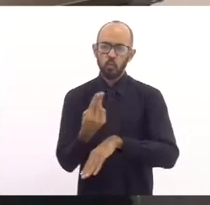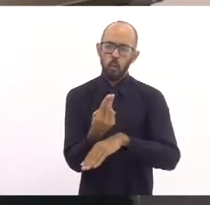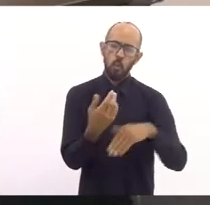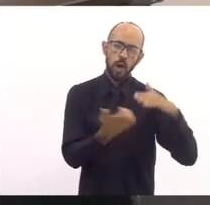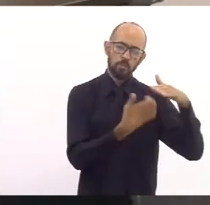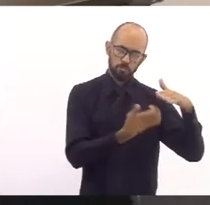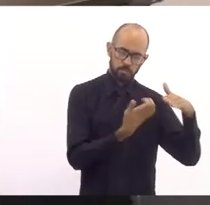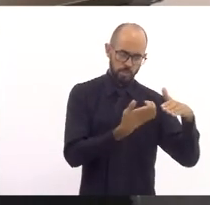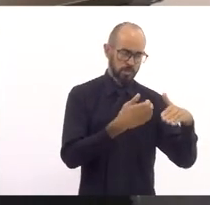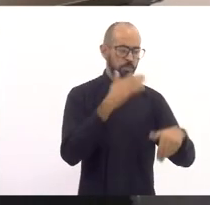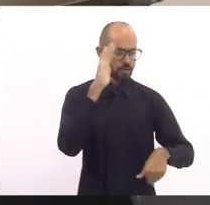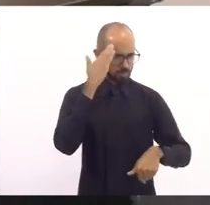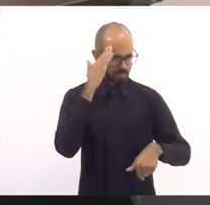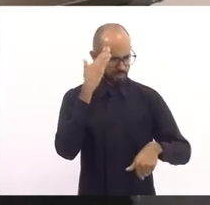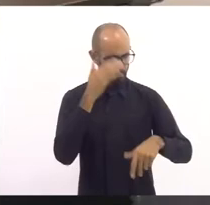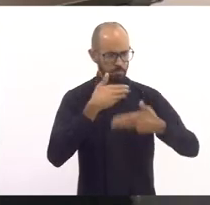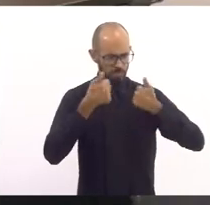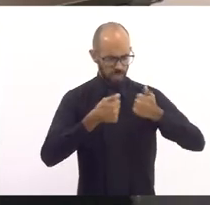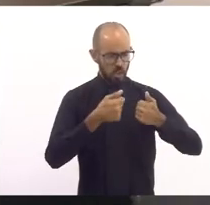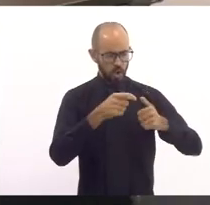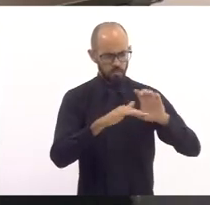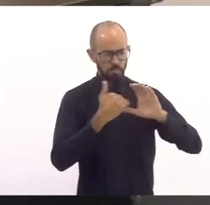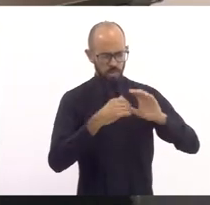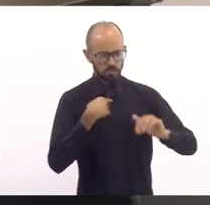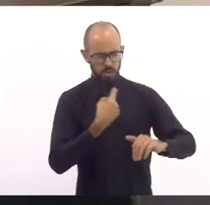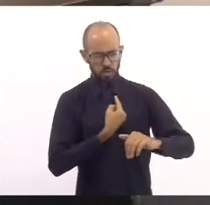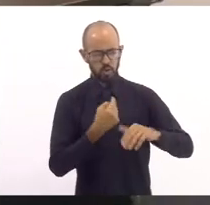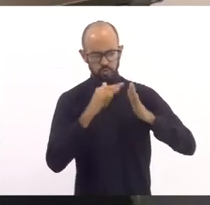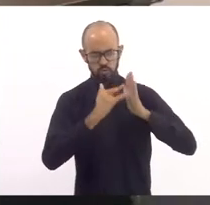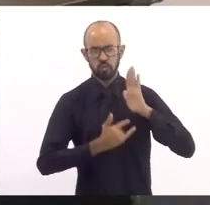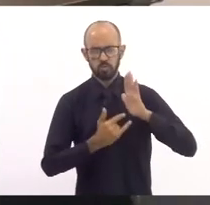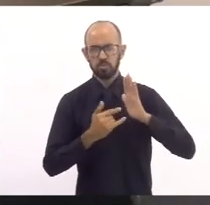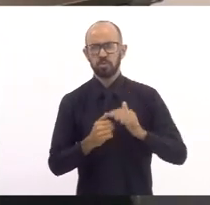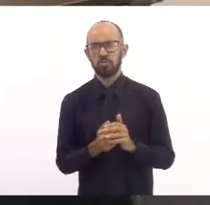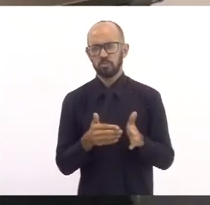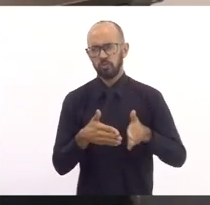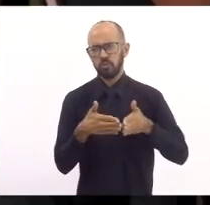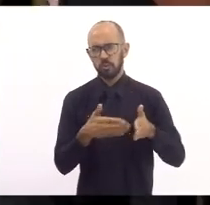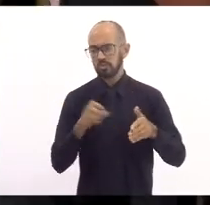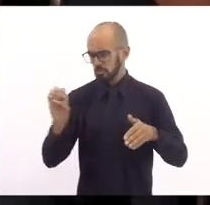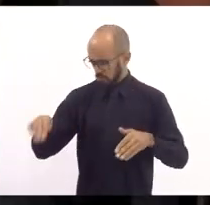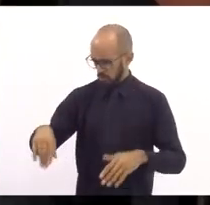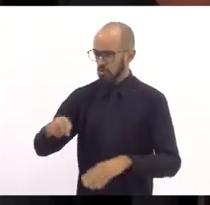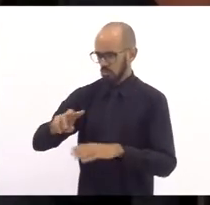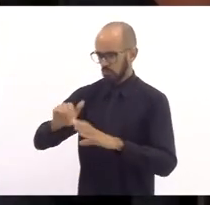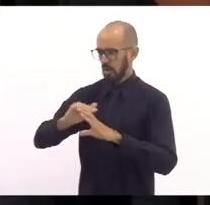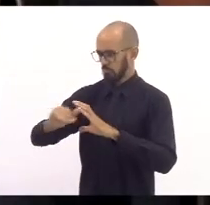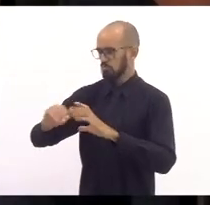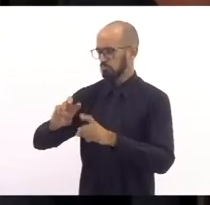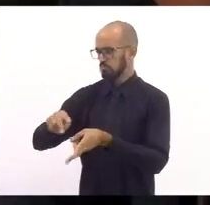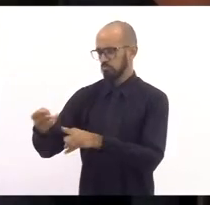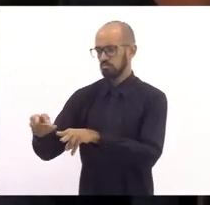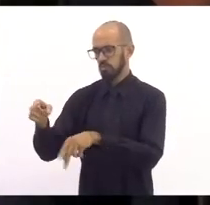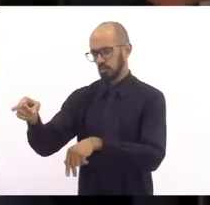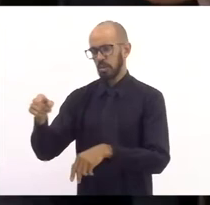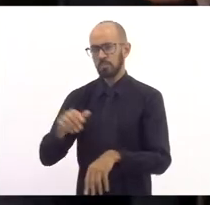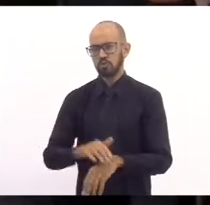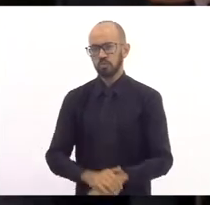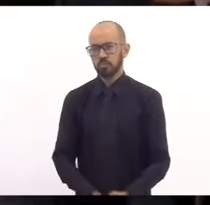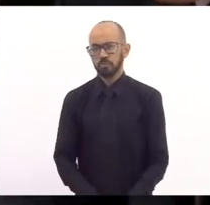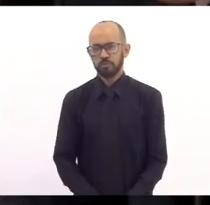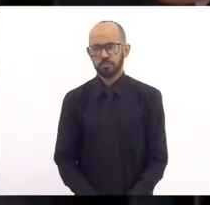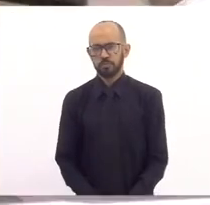entender melhor. Sim. No que isso poderia concretamente redundar? Nós vamos providenciar um encaminhamento, excelência. Obrigado. Já